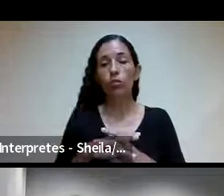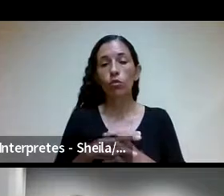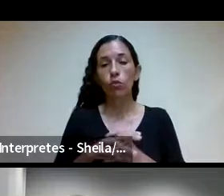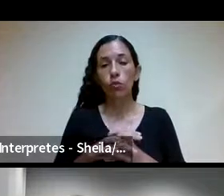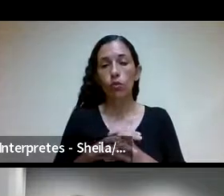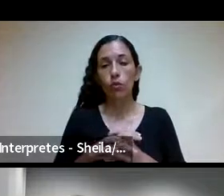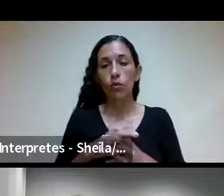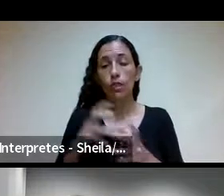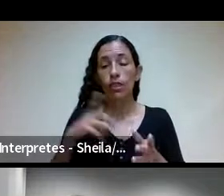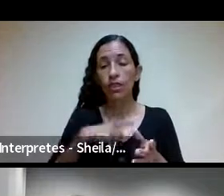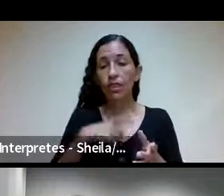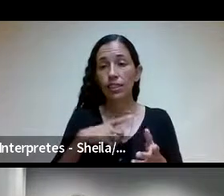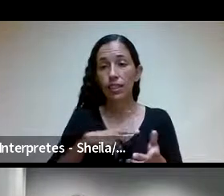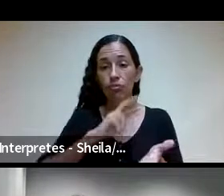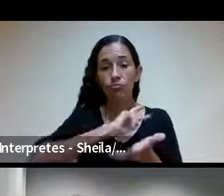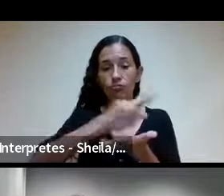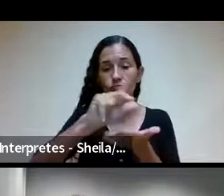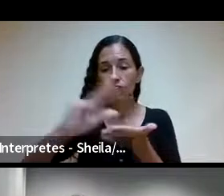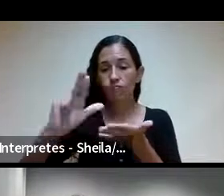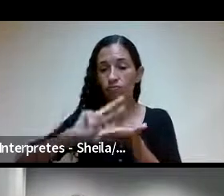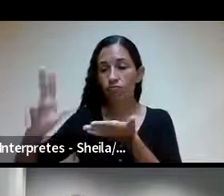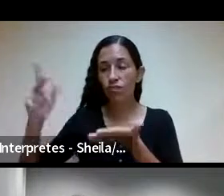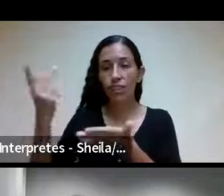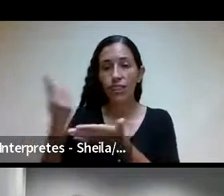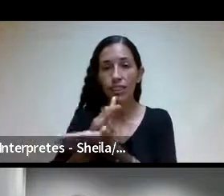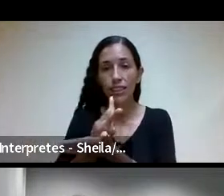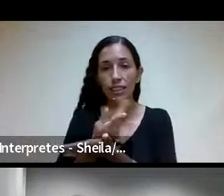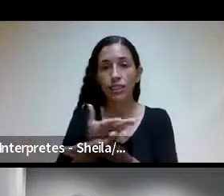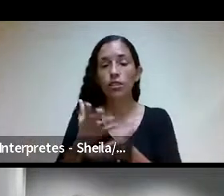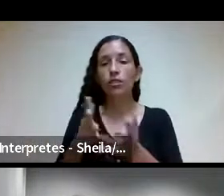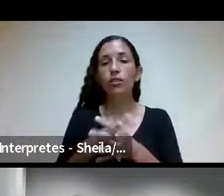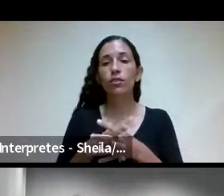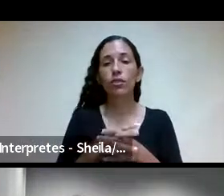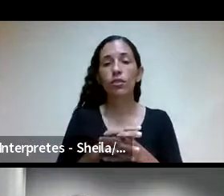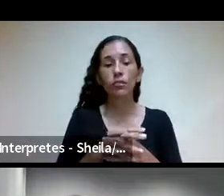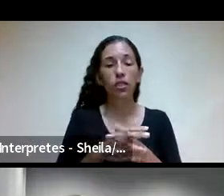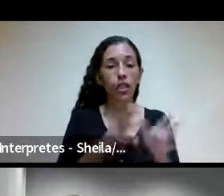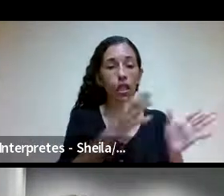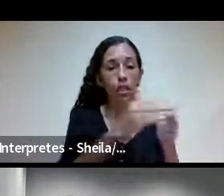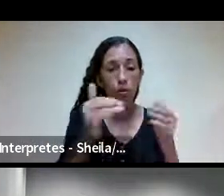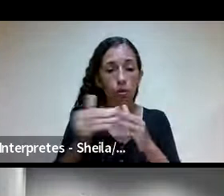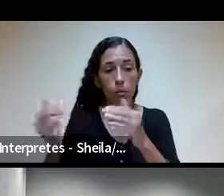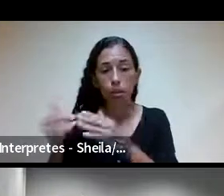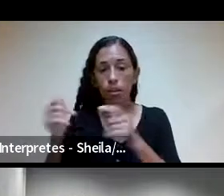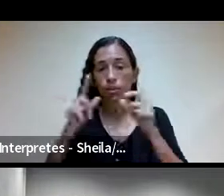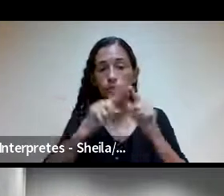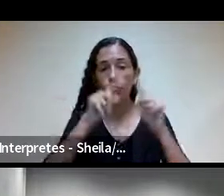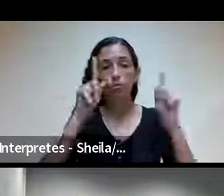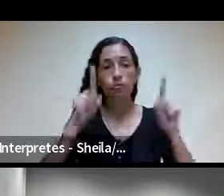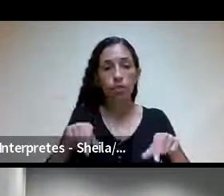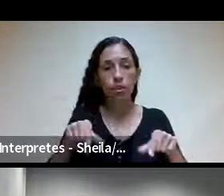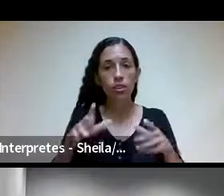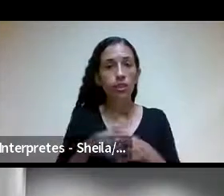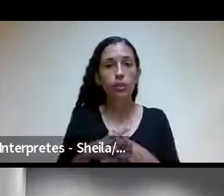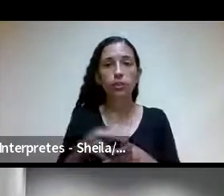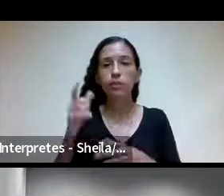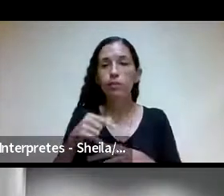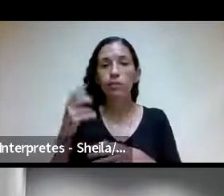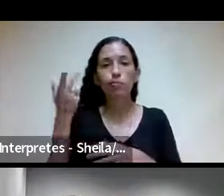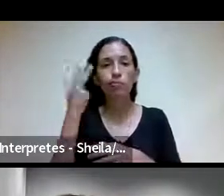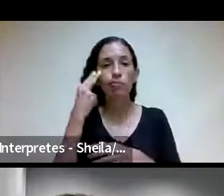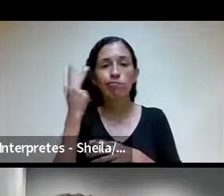diversas situações de requisição de servidores, né, que são corriqueiras, que são